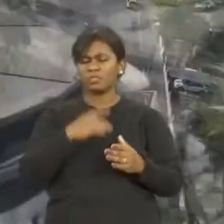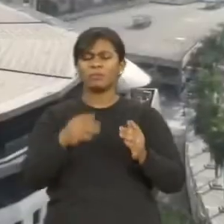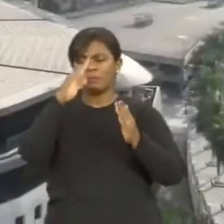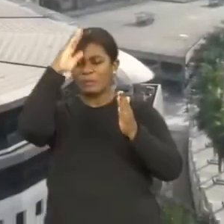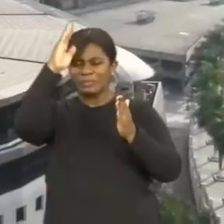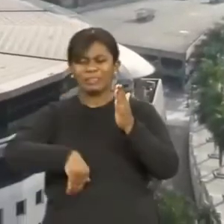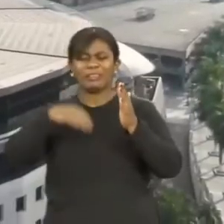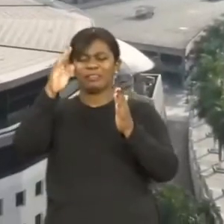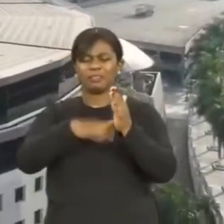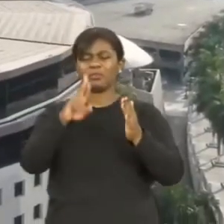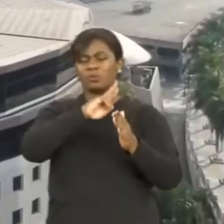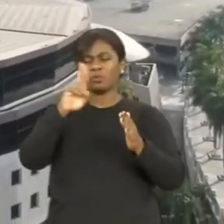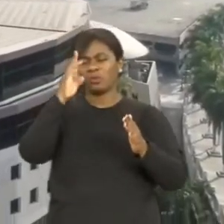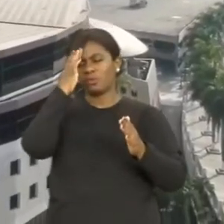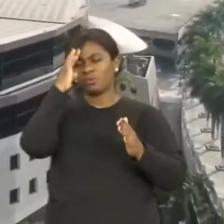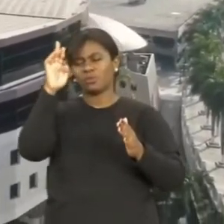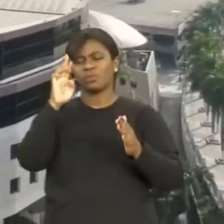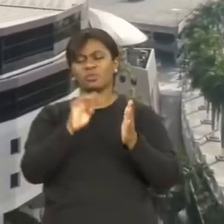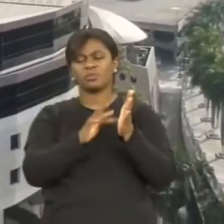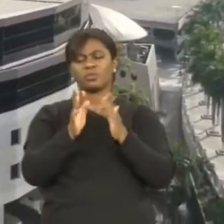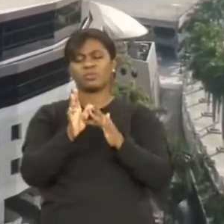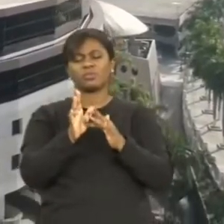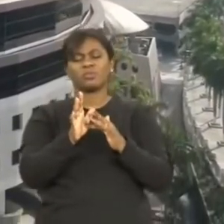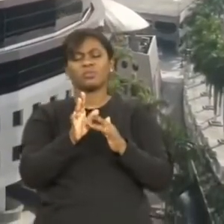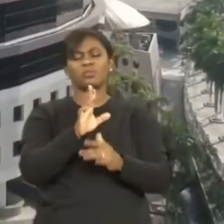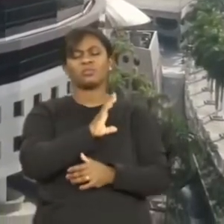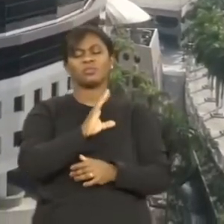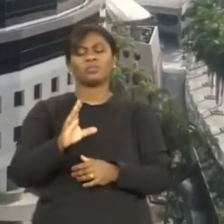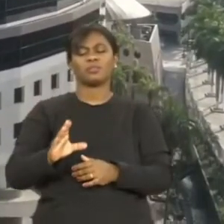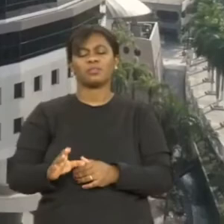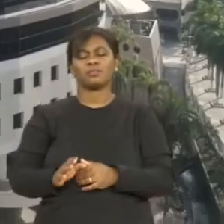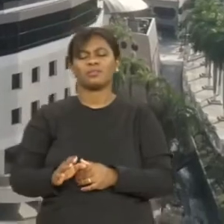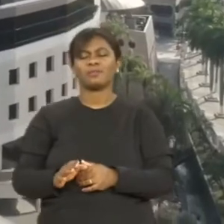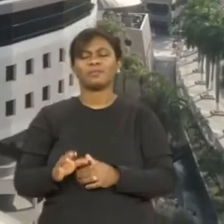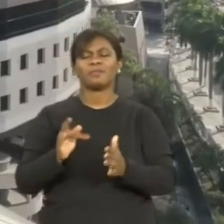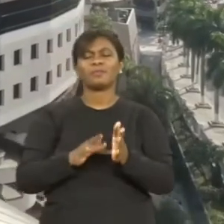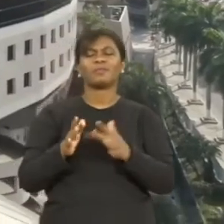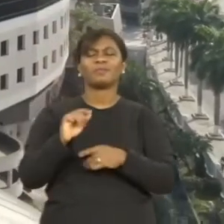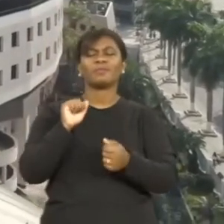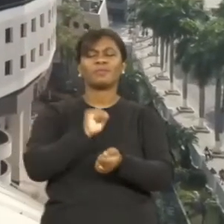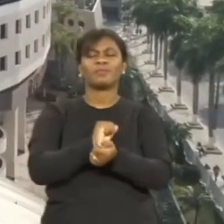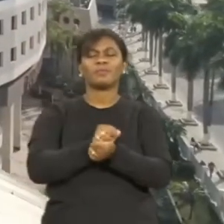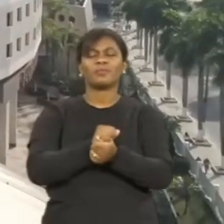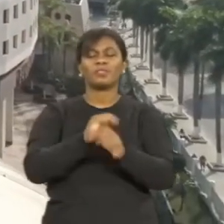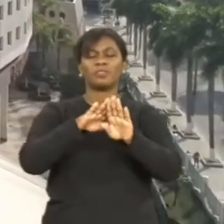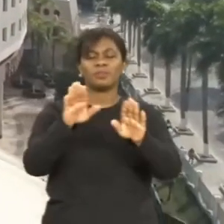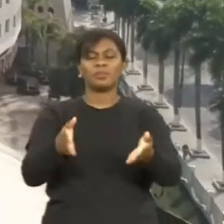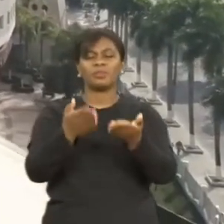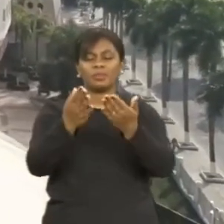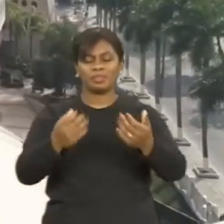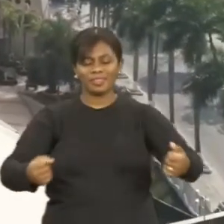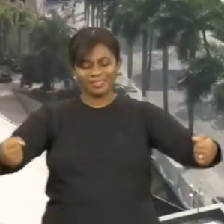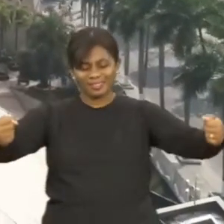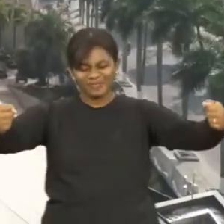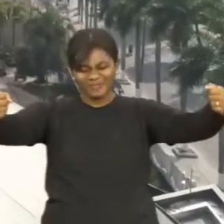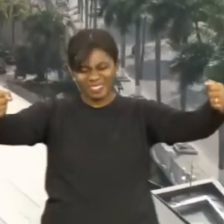em nome de Jesus Cristo. Ele te espera de braços abertos no altar.